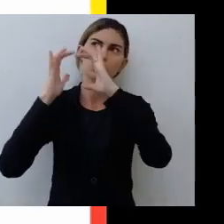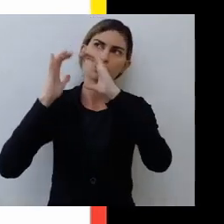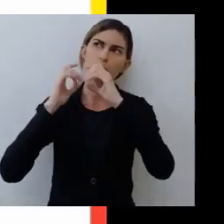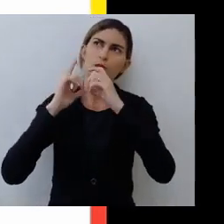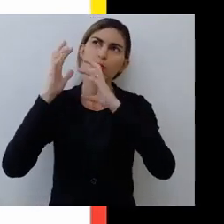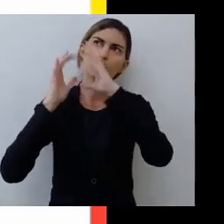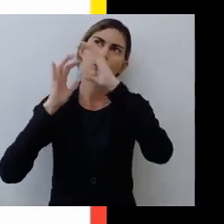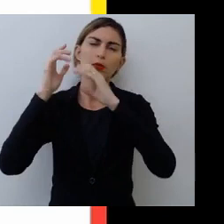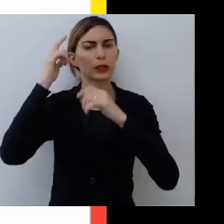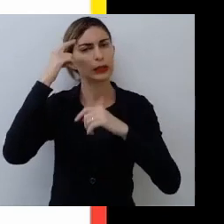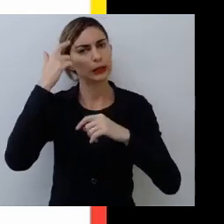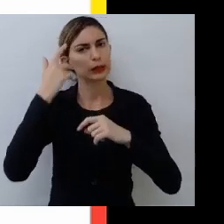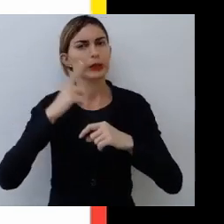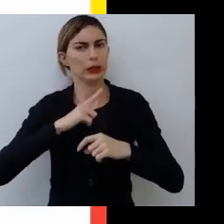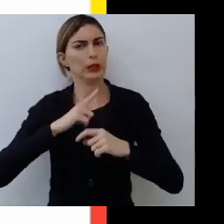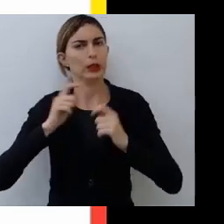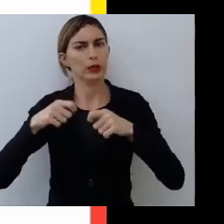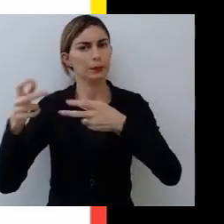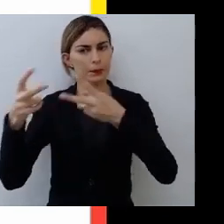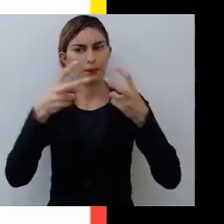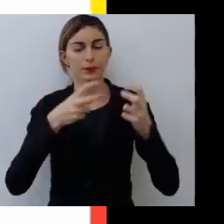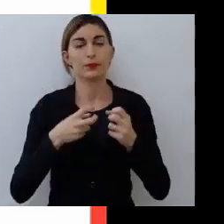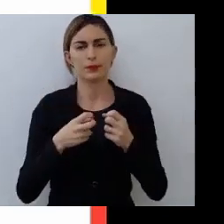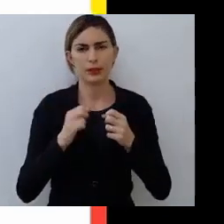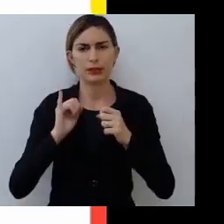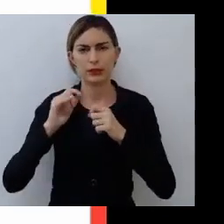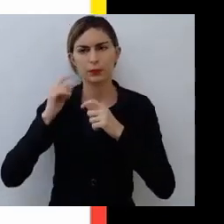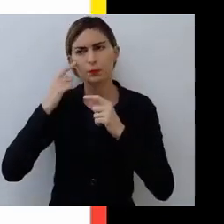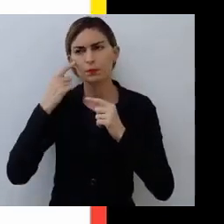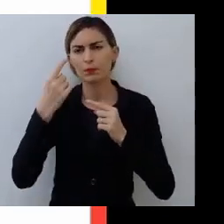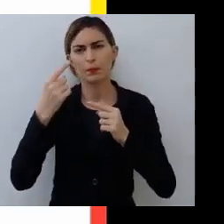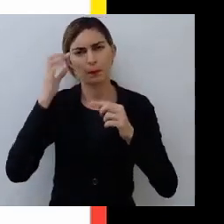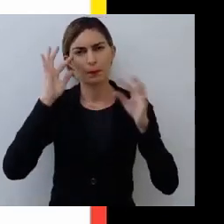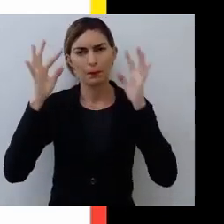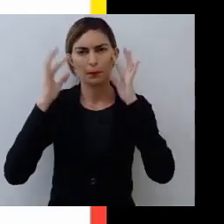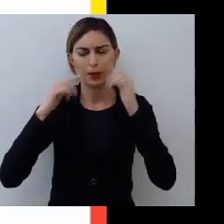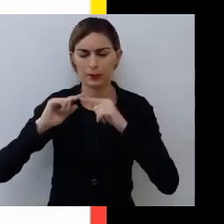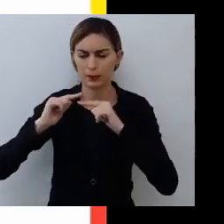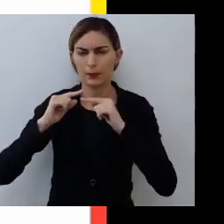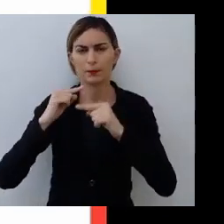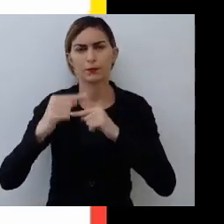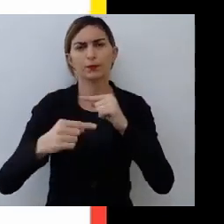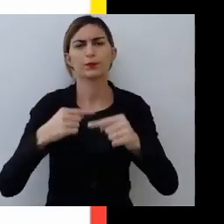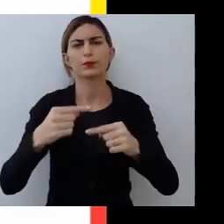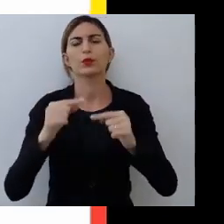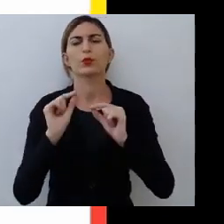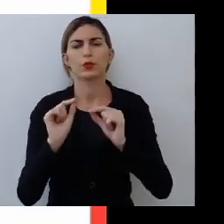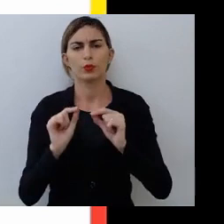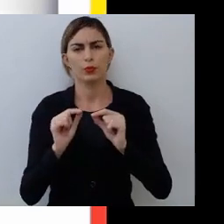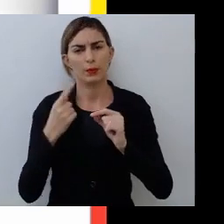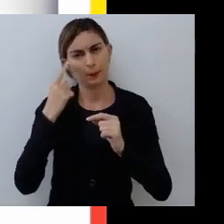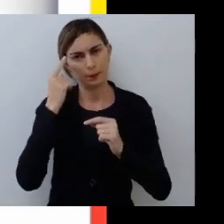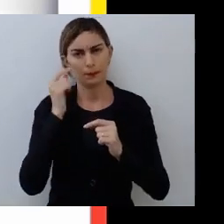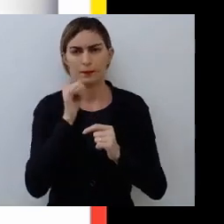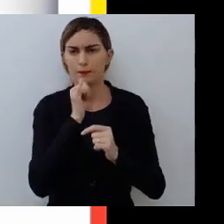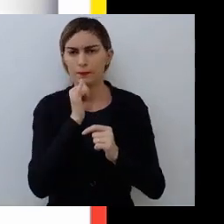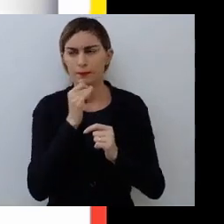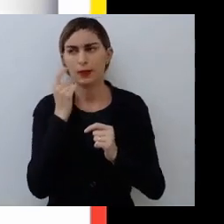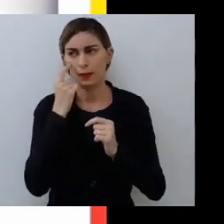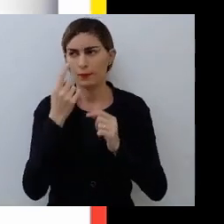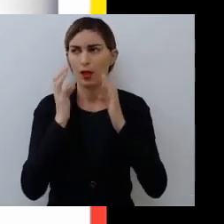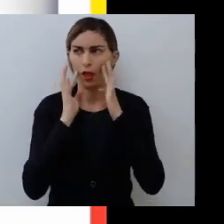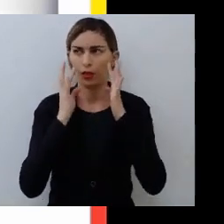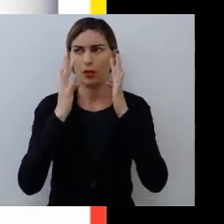Os principais hominídeos, se a gente for colocar numa linha evolutiva, seriam os seguintes, tá? Presta atenção, presta